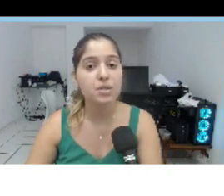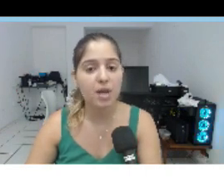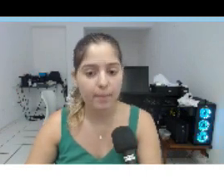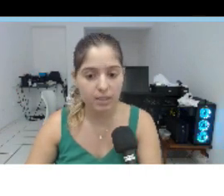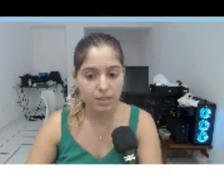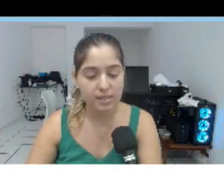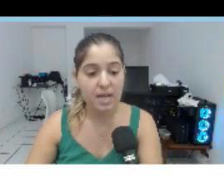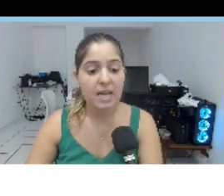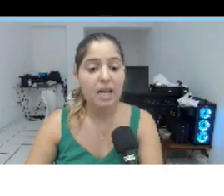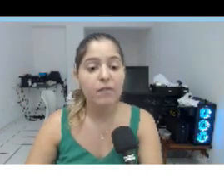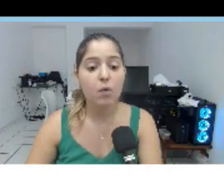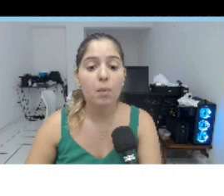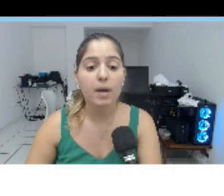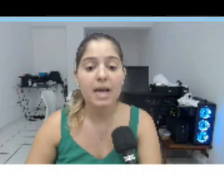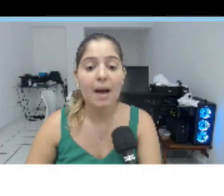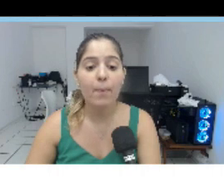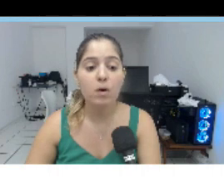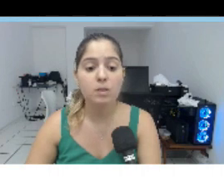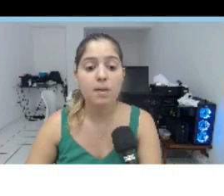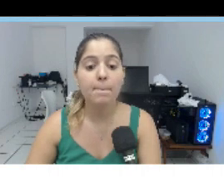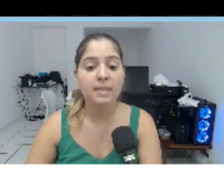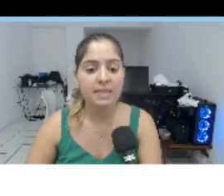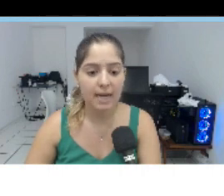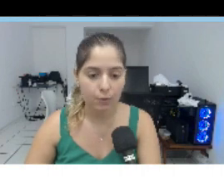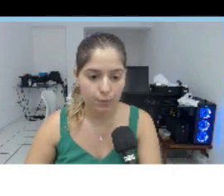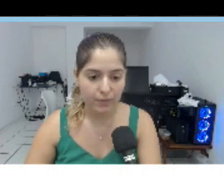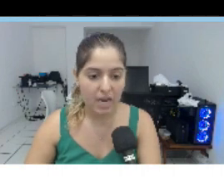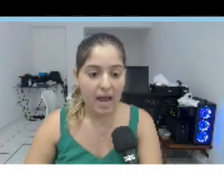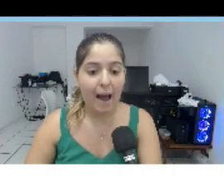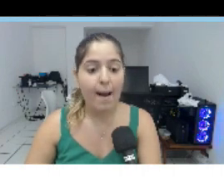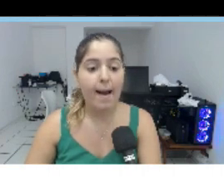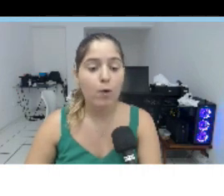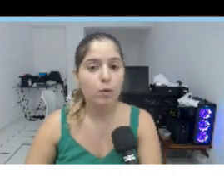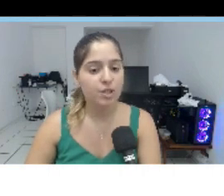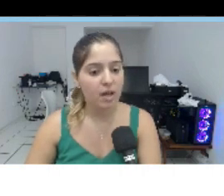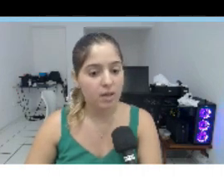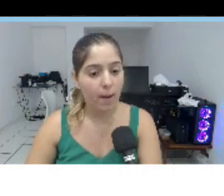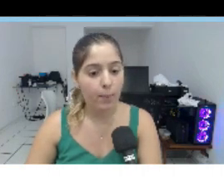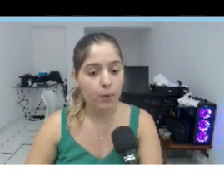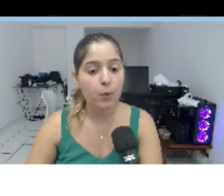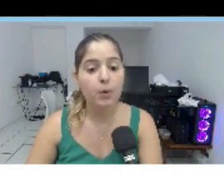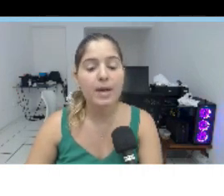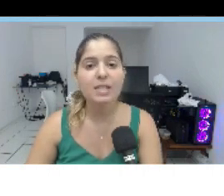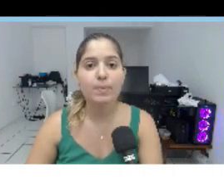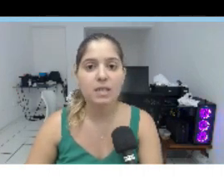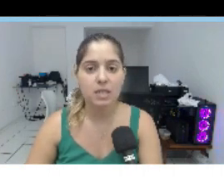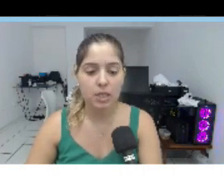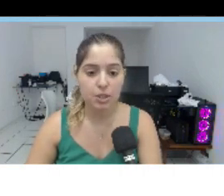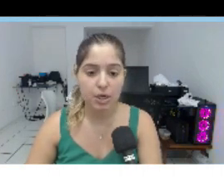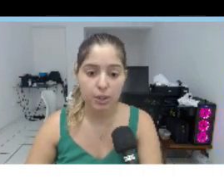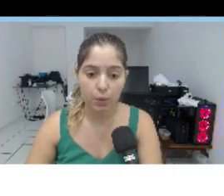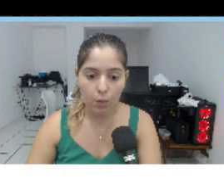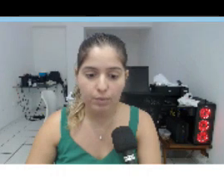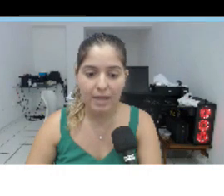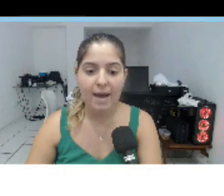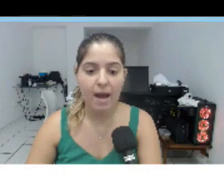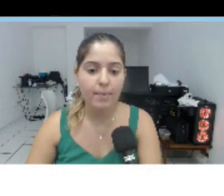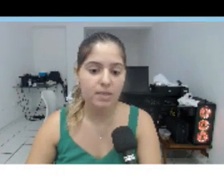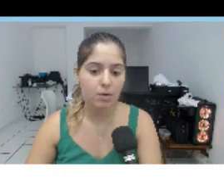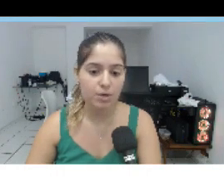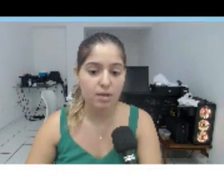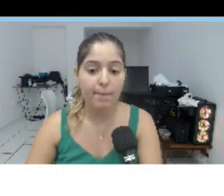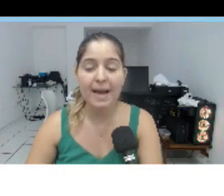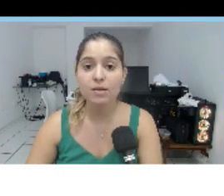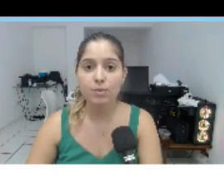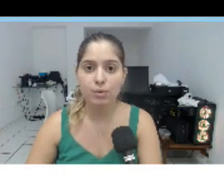Rolex de diamantes e levou com ele após mandato. O Estadão apurou que o ex-presidente ganhou da